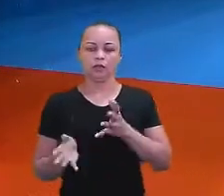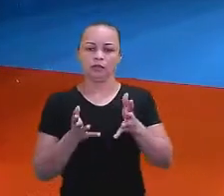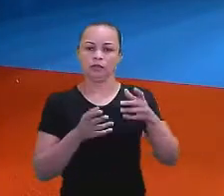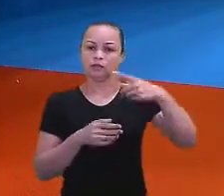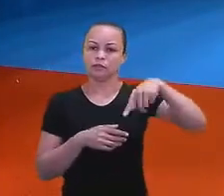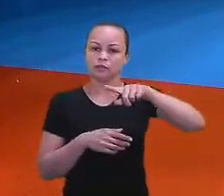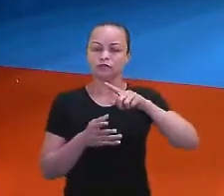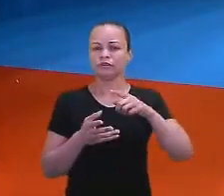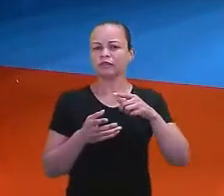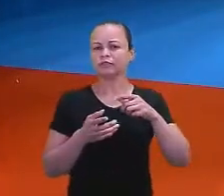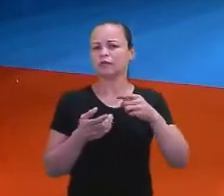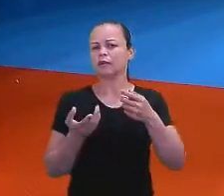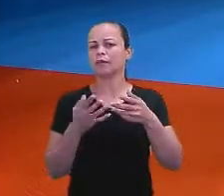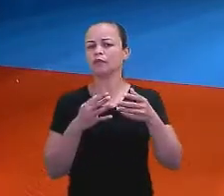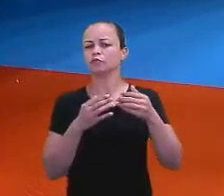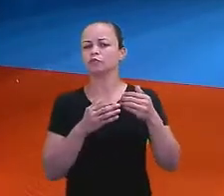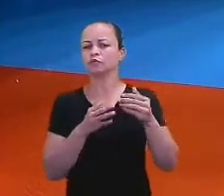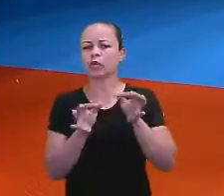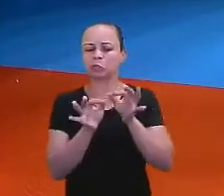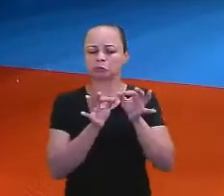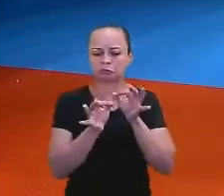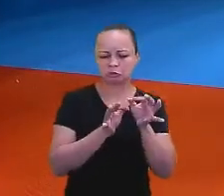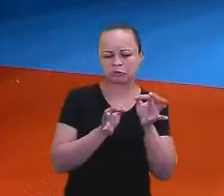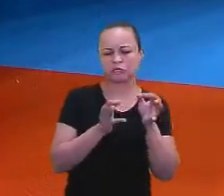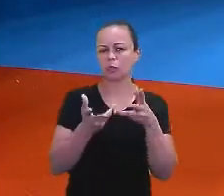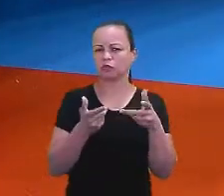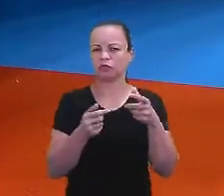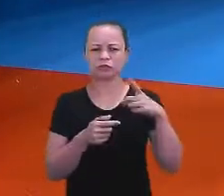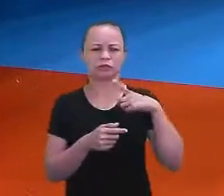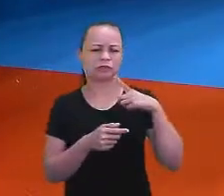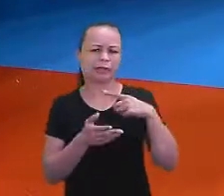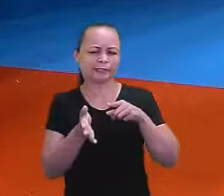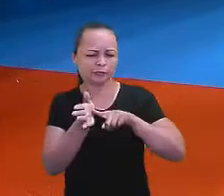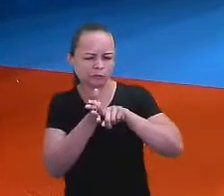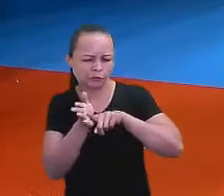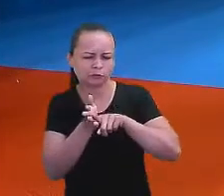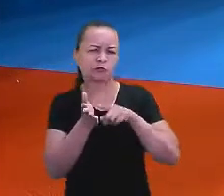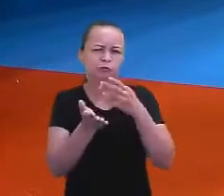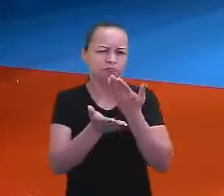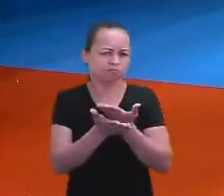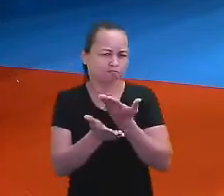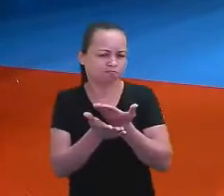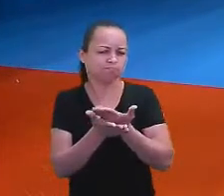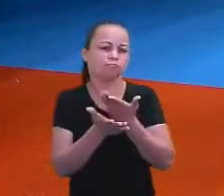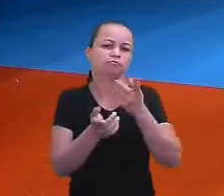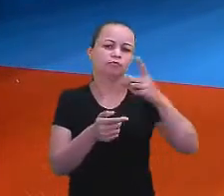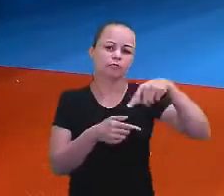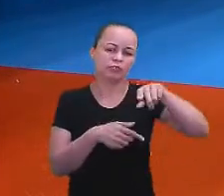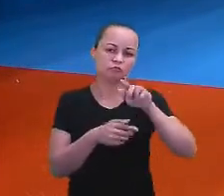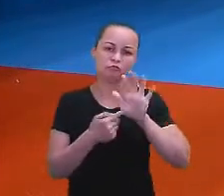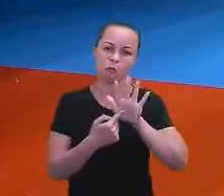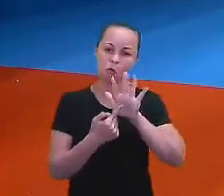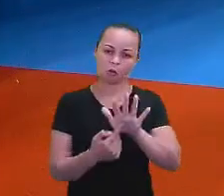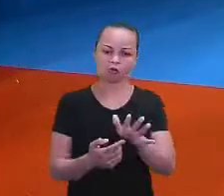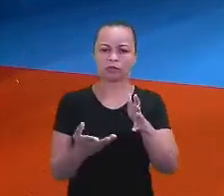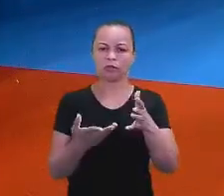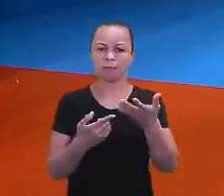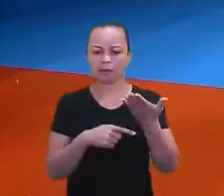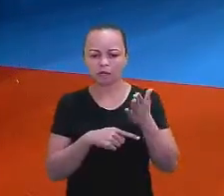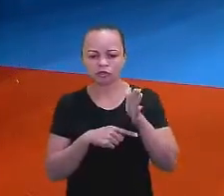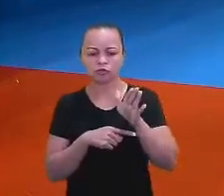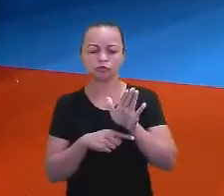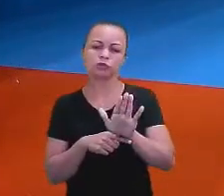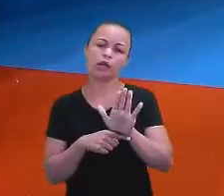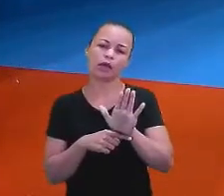aquela coisa toda, principalmente. Aí vai ter muitas especulações, vai ter muitos estudos que vão mostrar os fatores que vão contribuir para